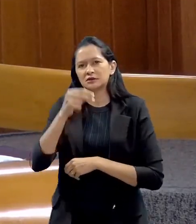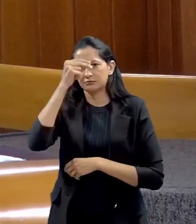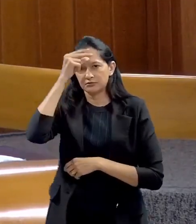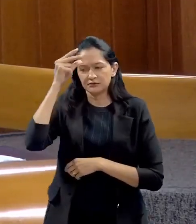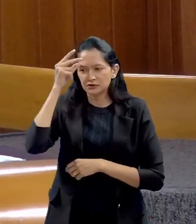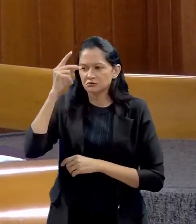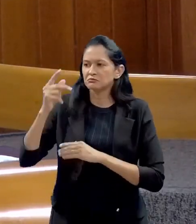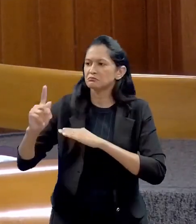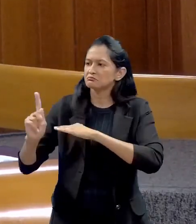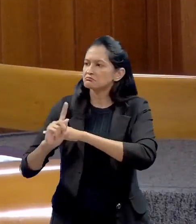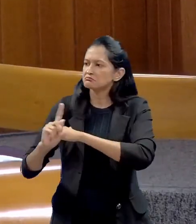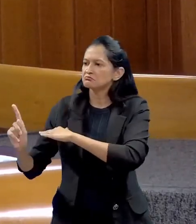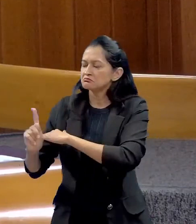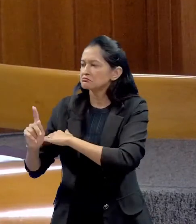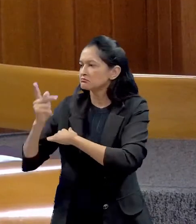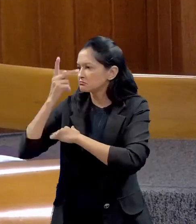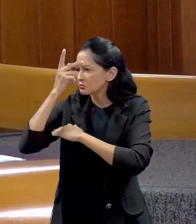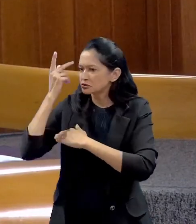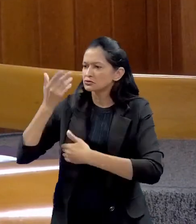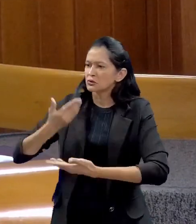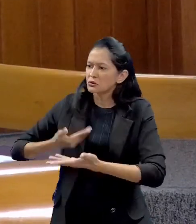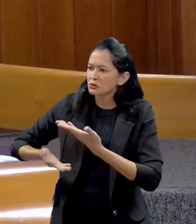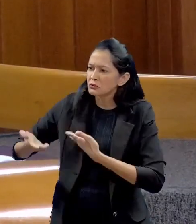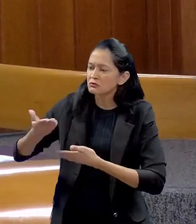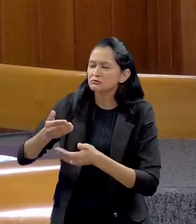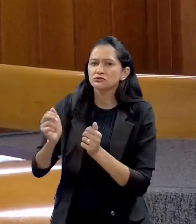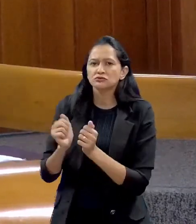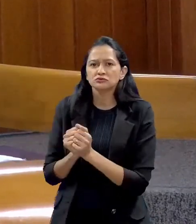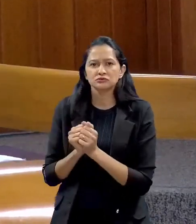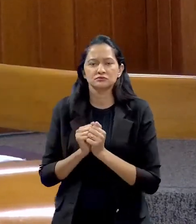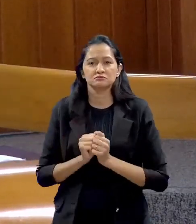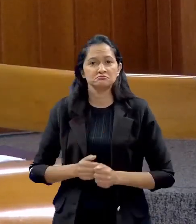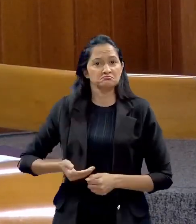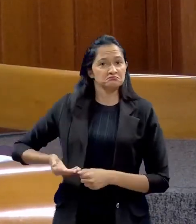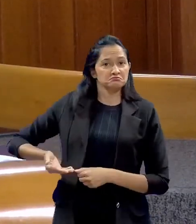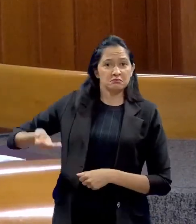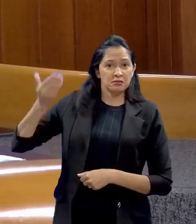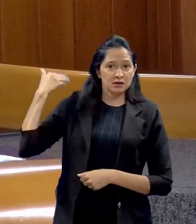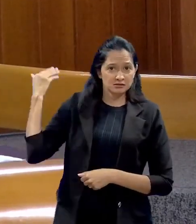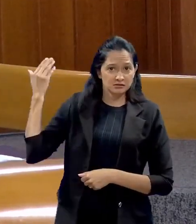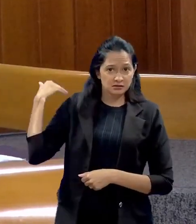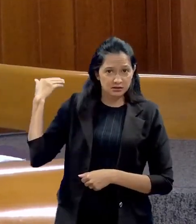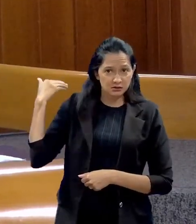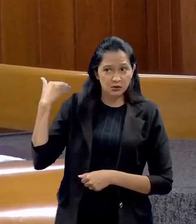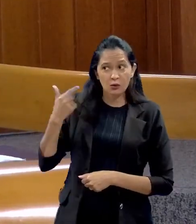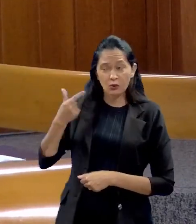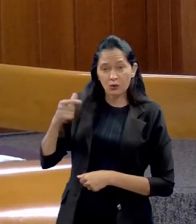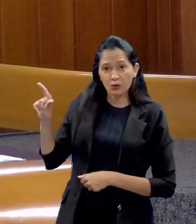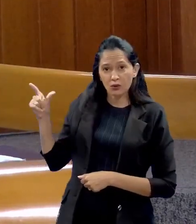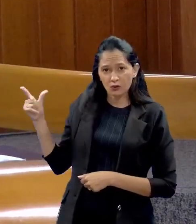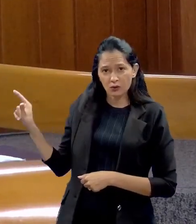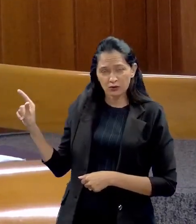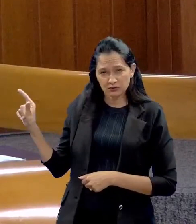atendeu individualmente cada pessoa. Antigamente, para atender, só